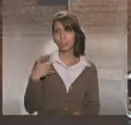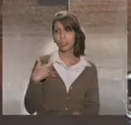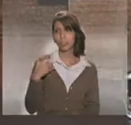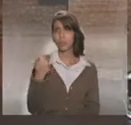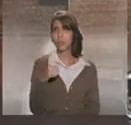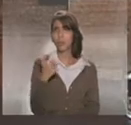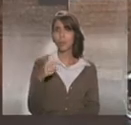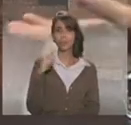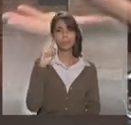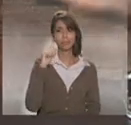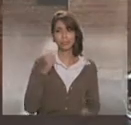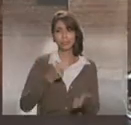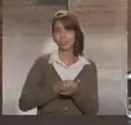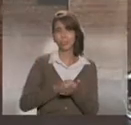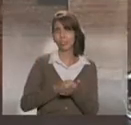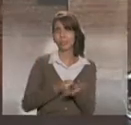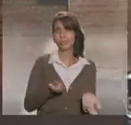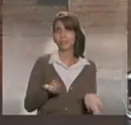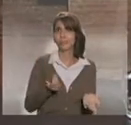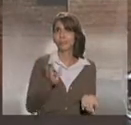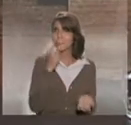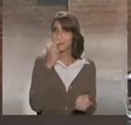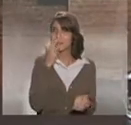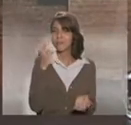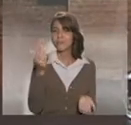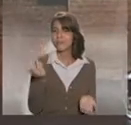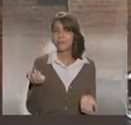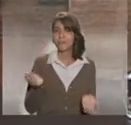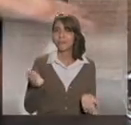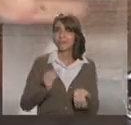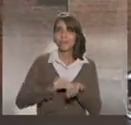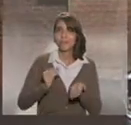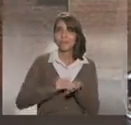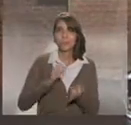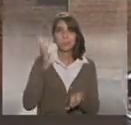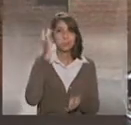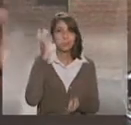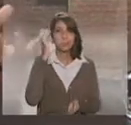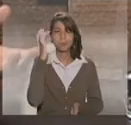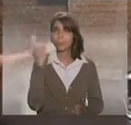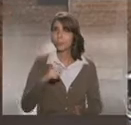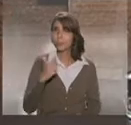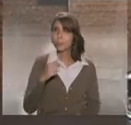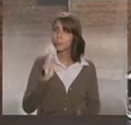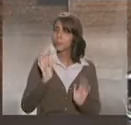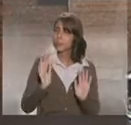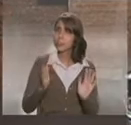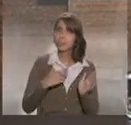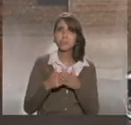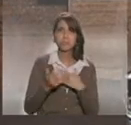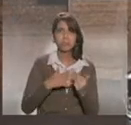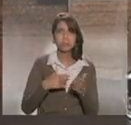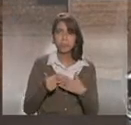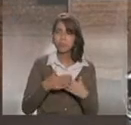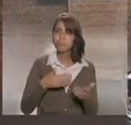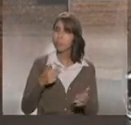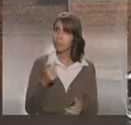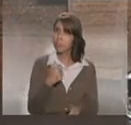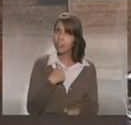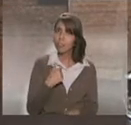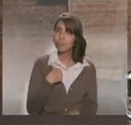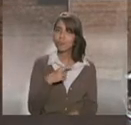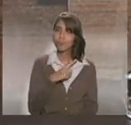decisão é uma decisão ainda muito pueril é mais de qualquer maneira eu ainda tinha